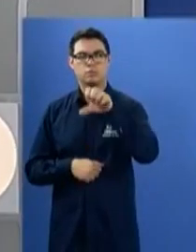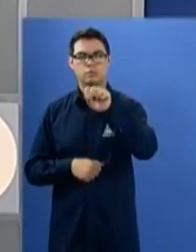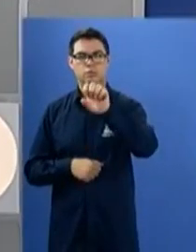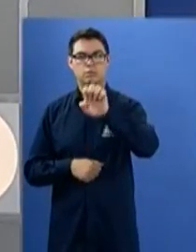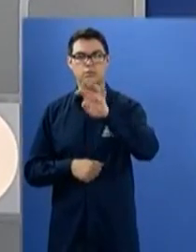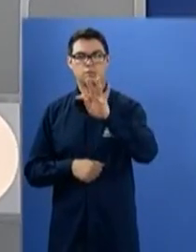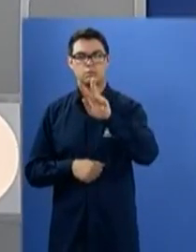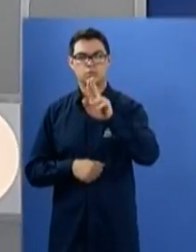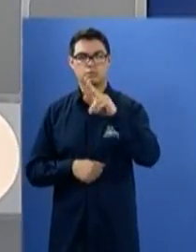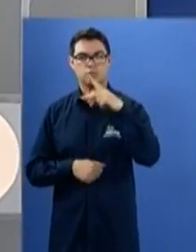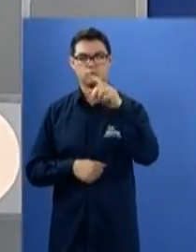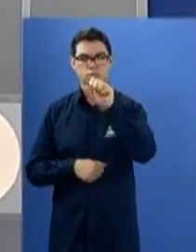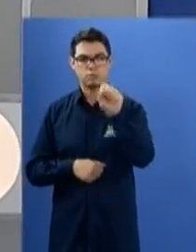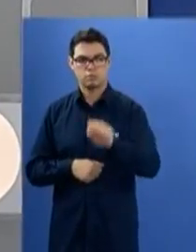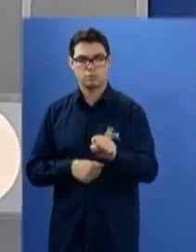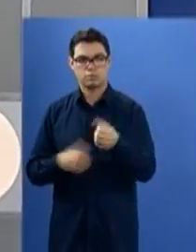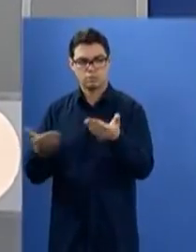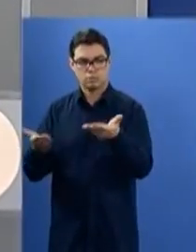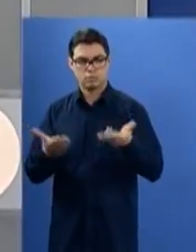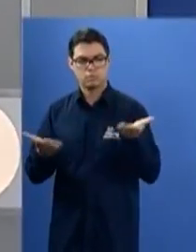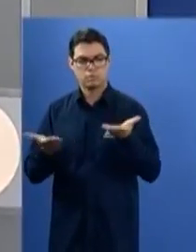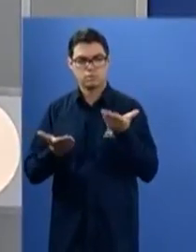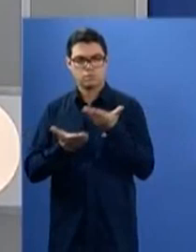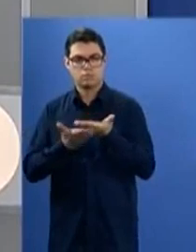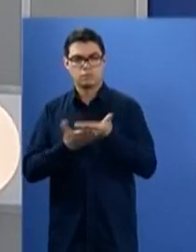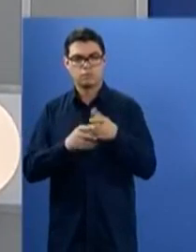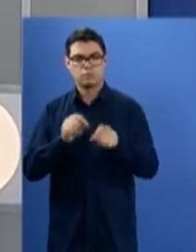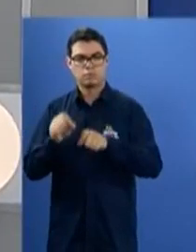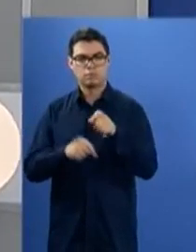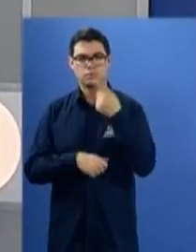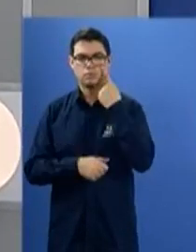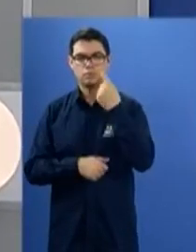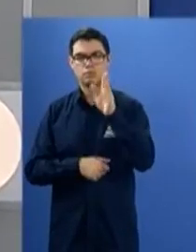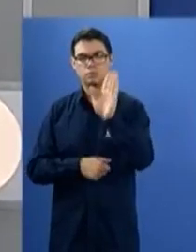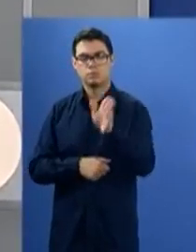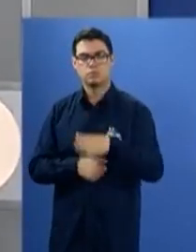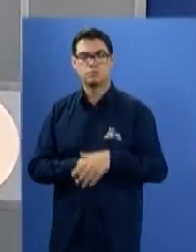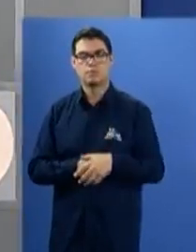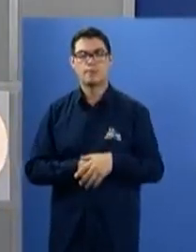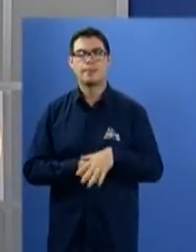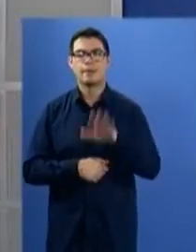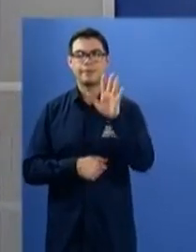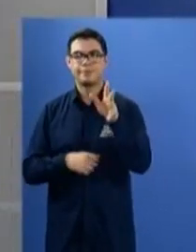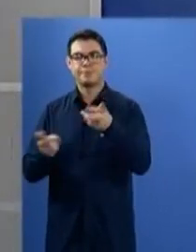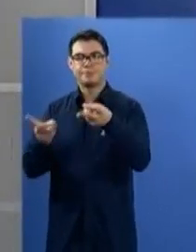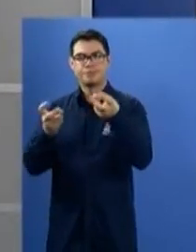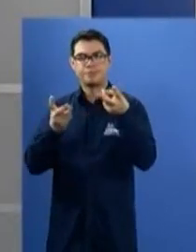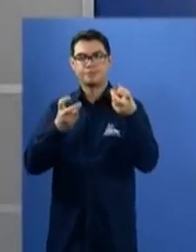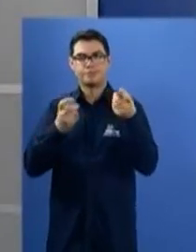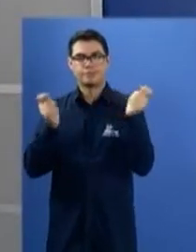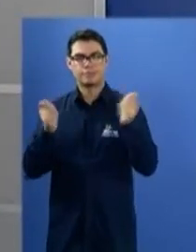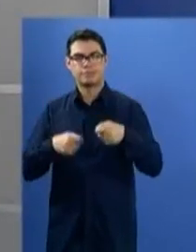setups. E aí eu convido você para uma coisa que com certeza você já viu. Você já prestou